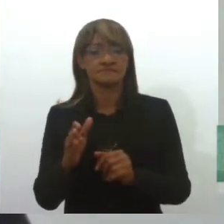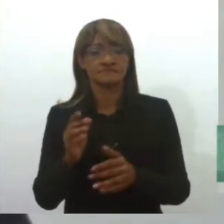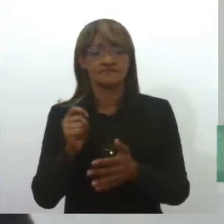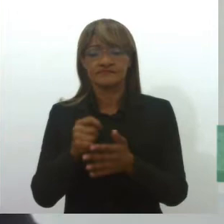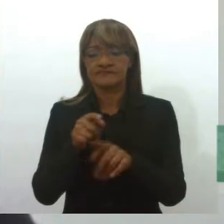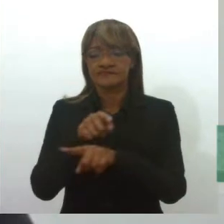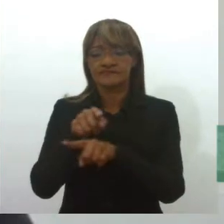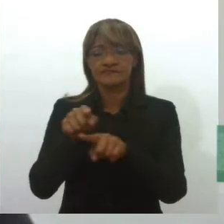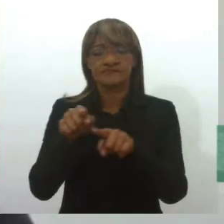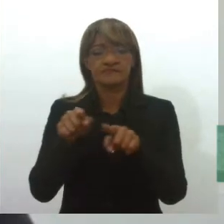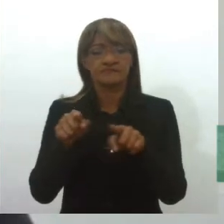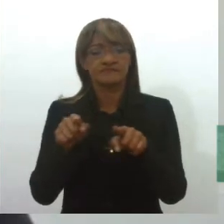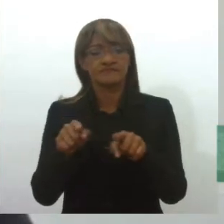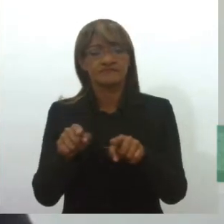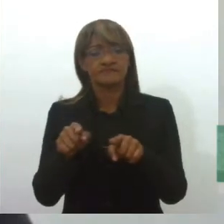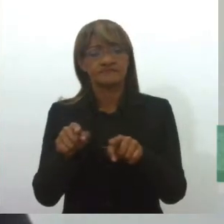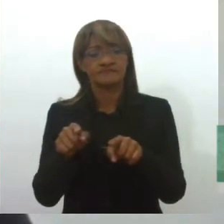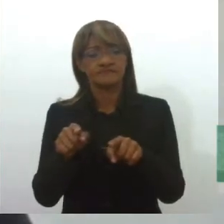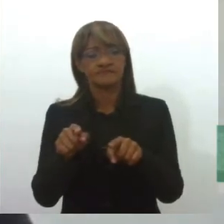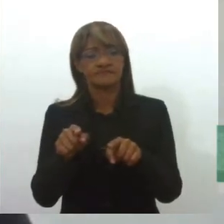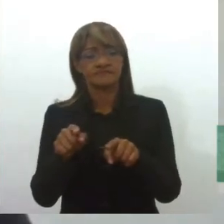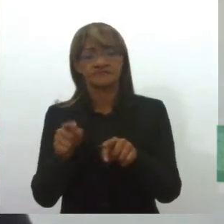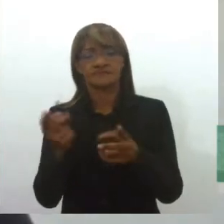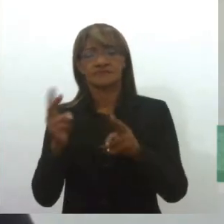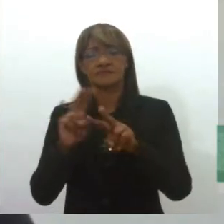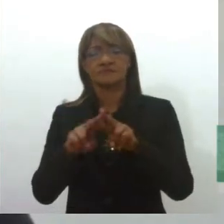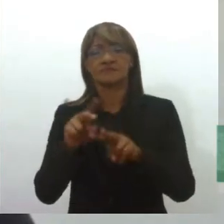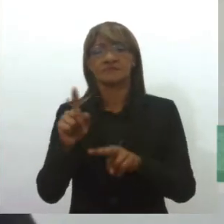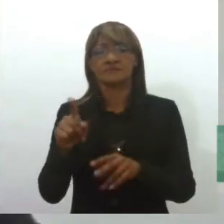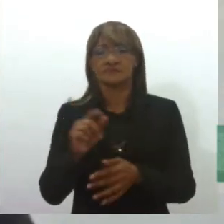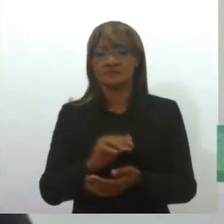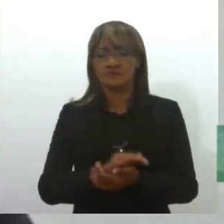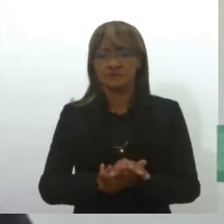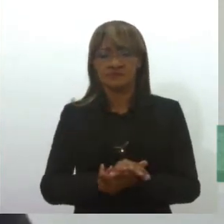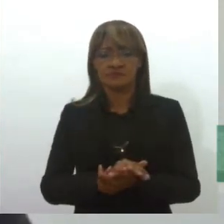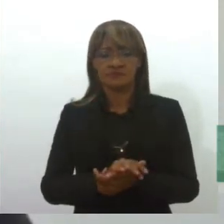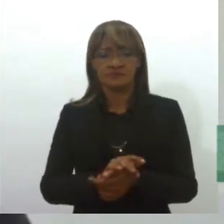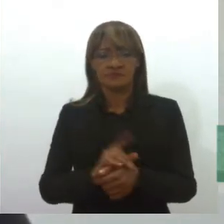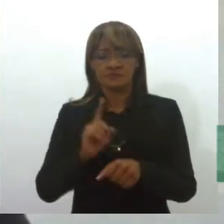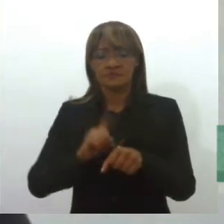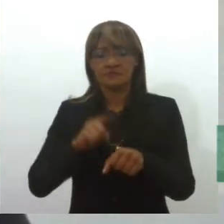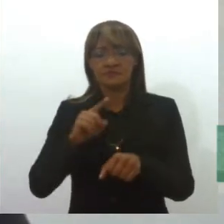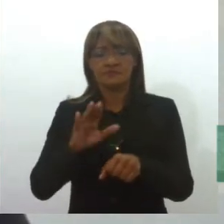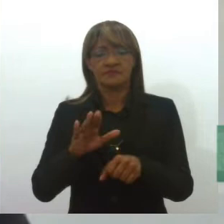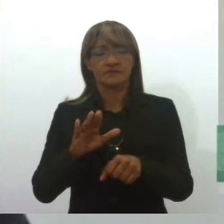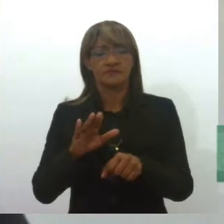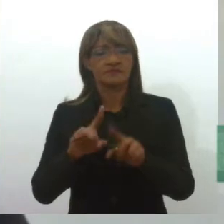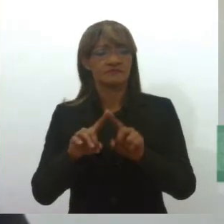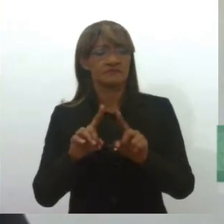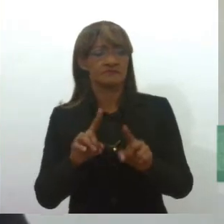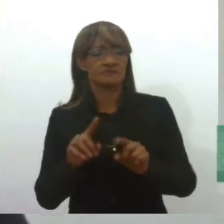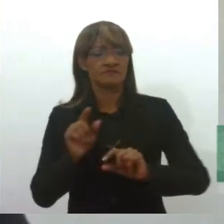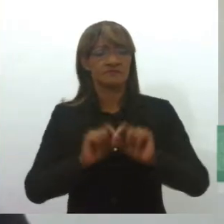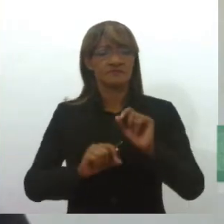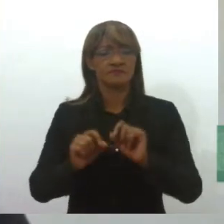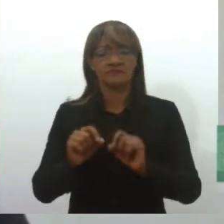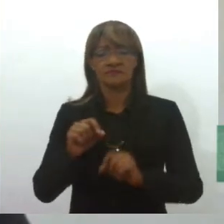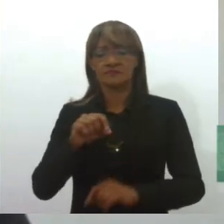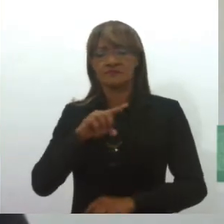casos em que houver prisão em flagrante. Acho que o fundamental não é essa questão, porque o delegado de